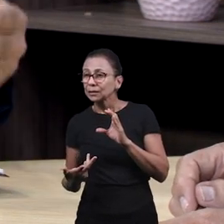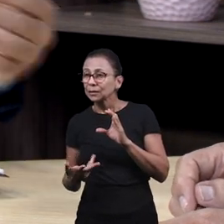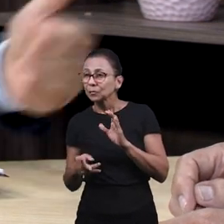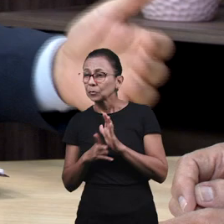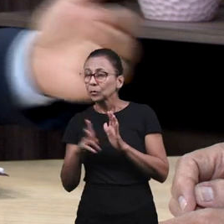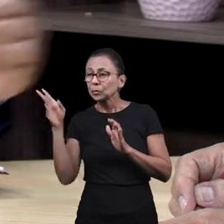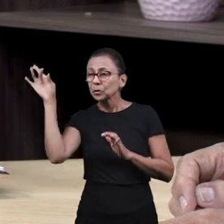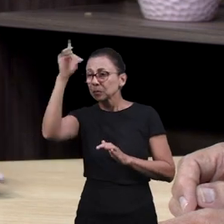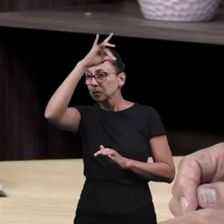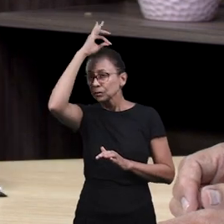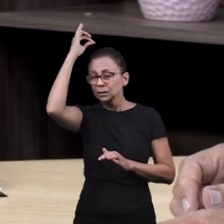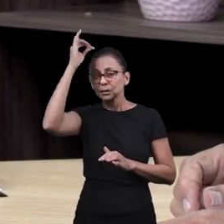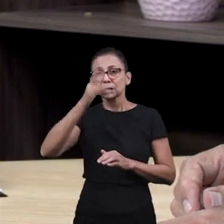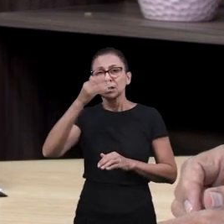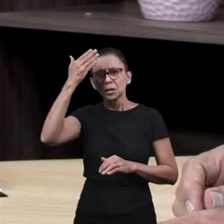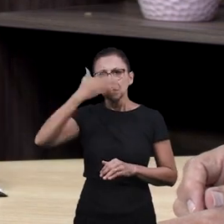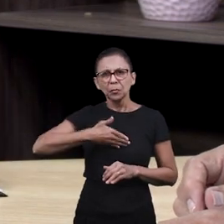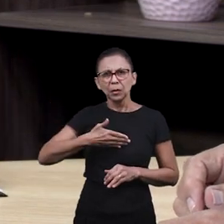provam que ele é uma pessoa?